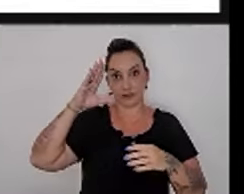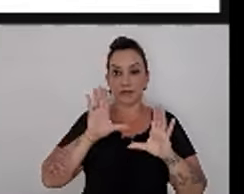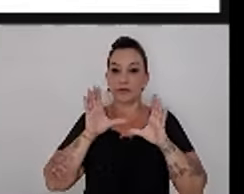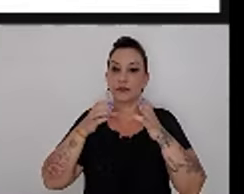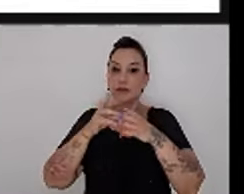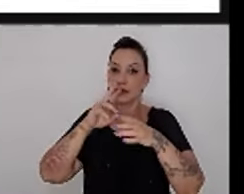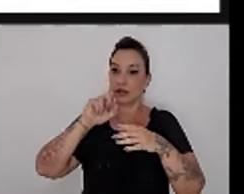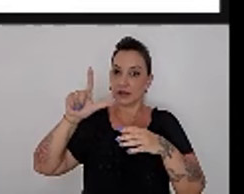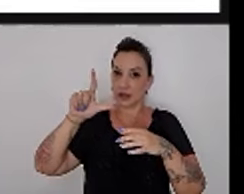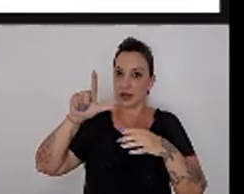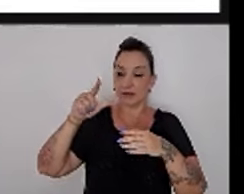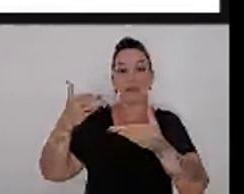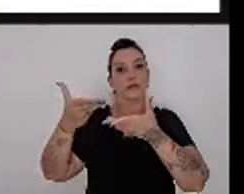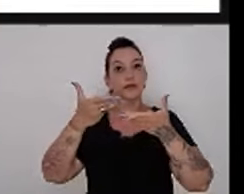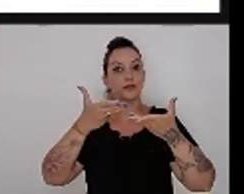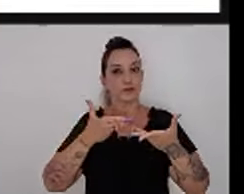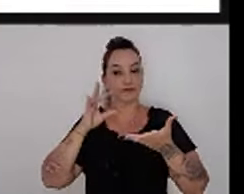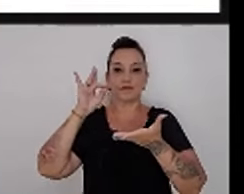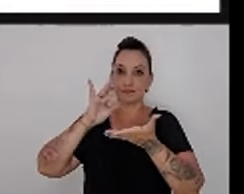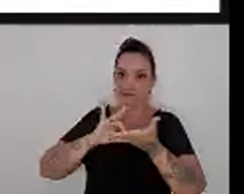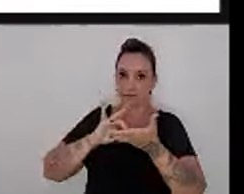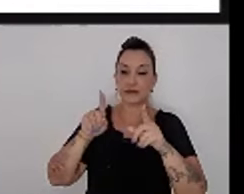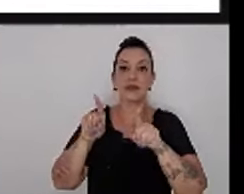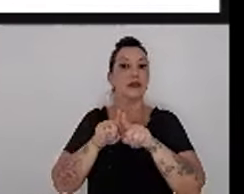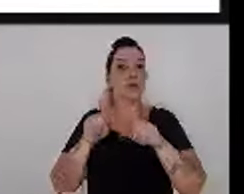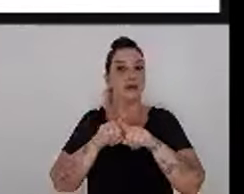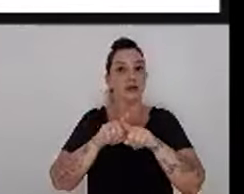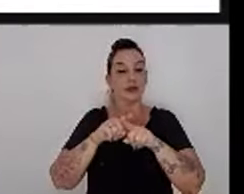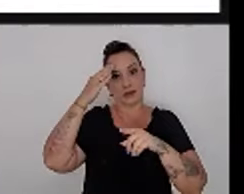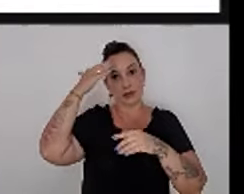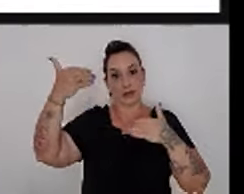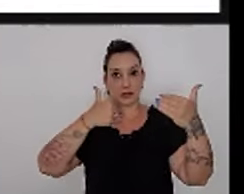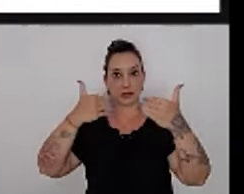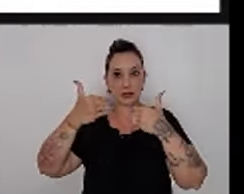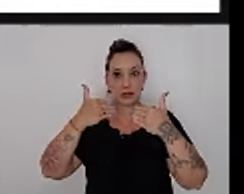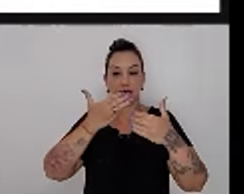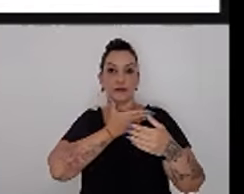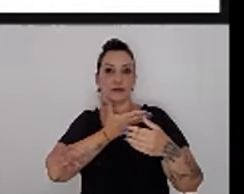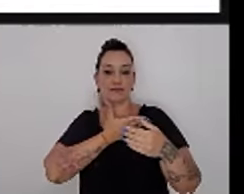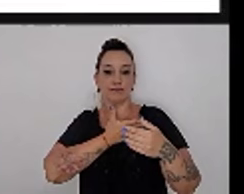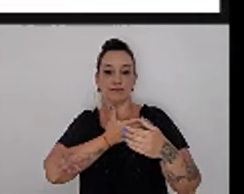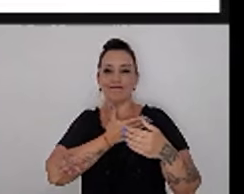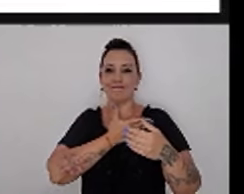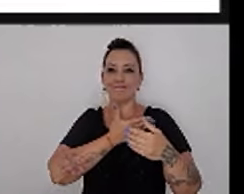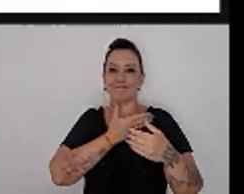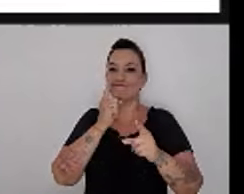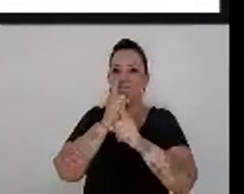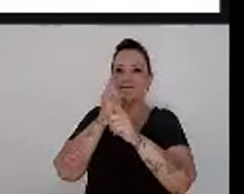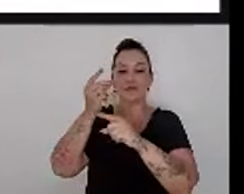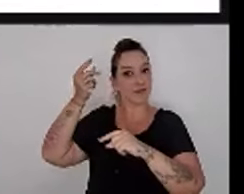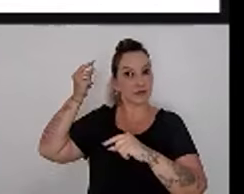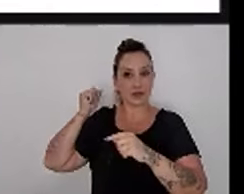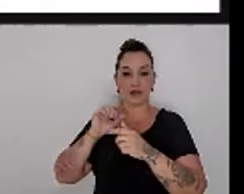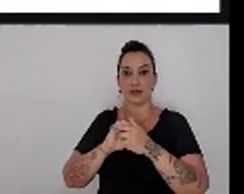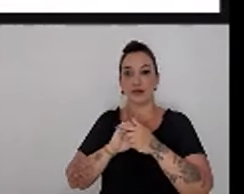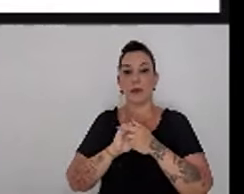a Carmen Rial pelo convite, e inclusive agradecer a presença desses colegas que eu não vejo há algum